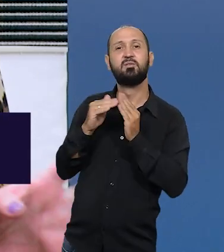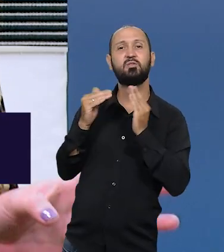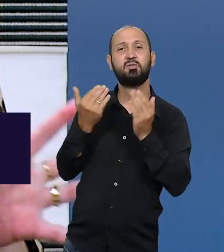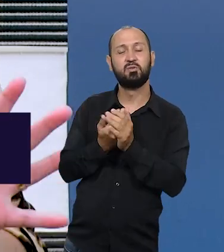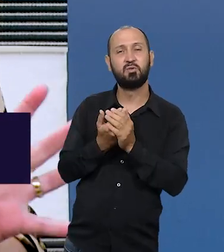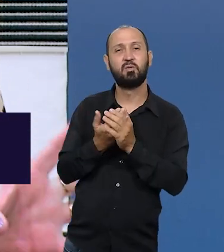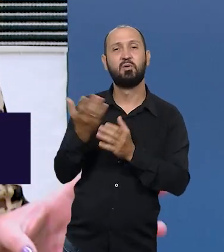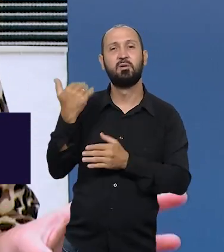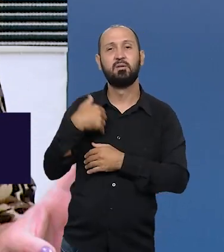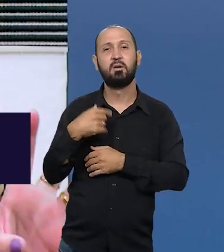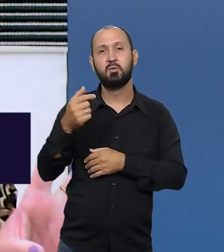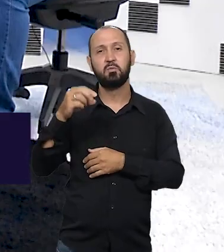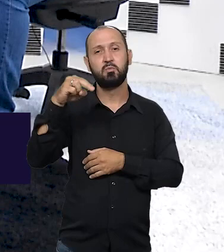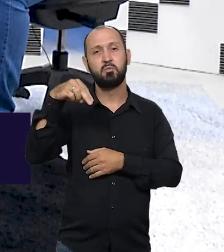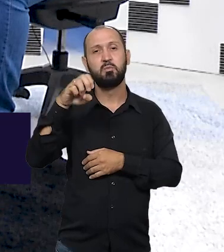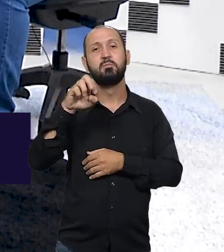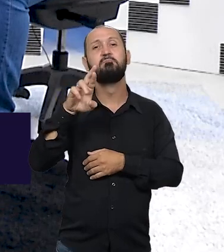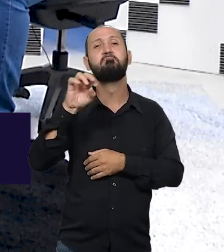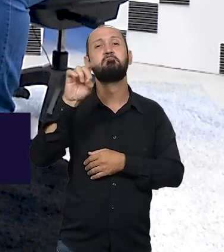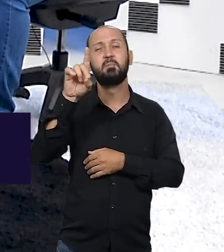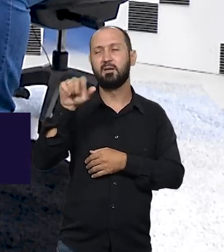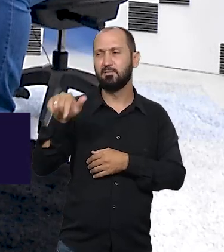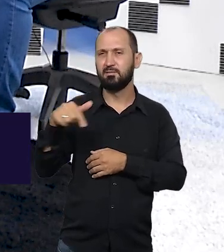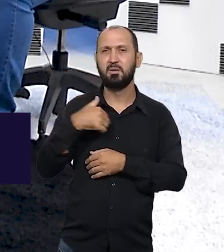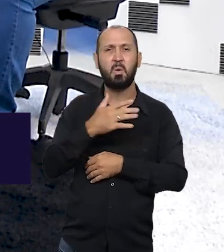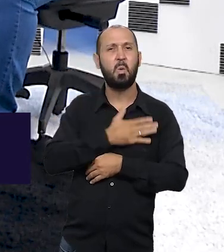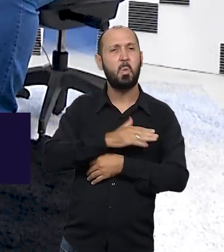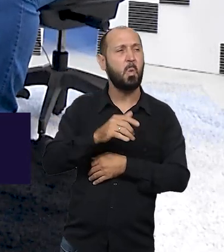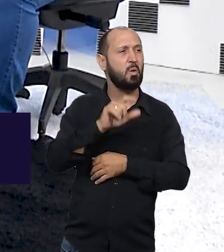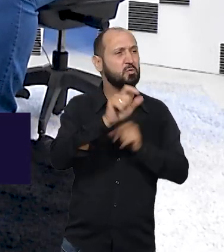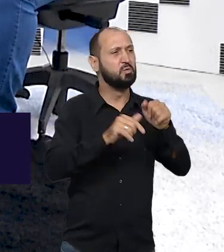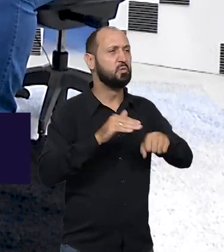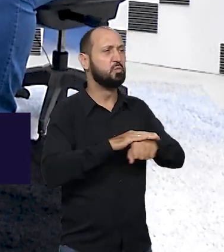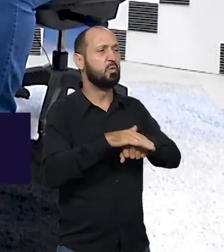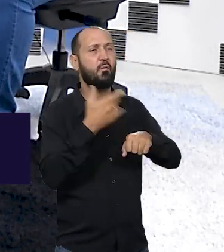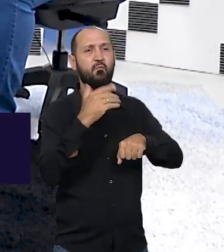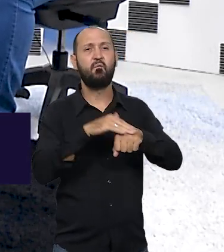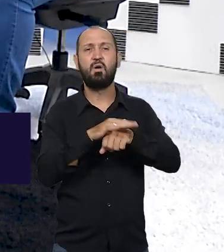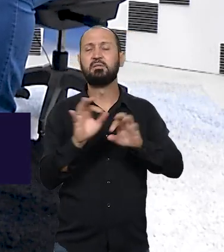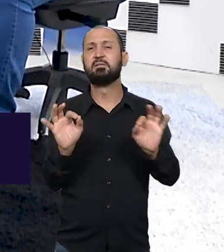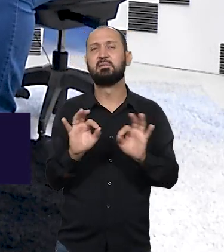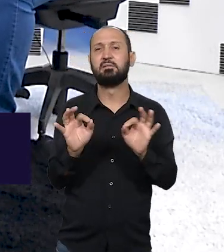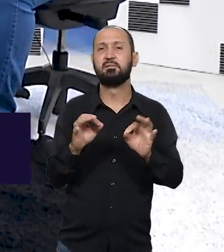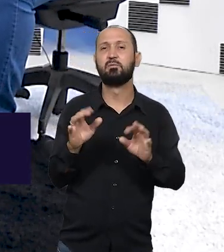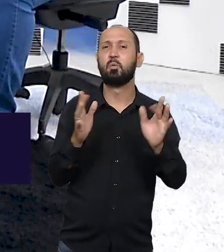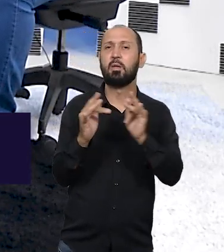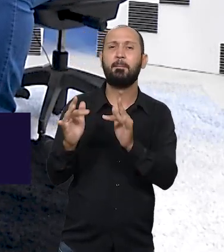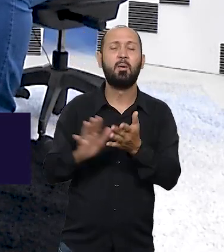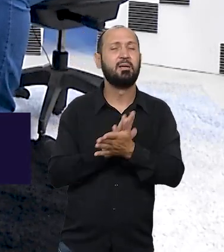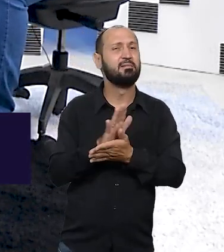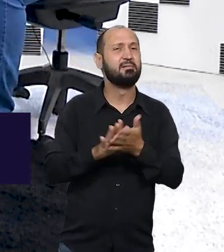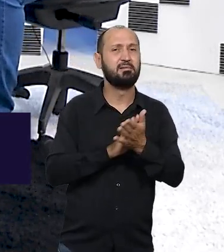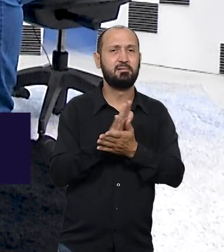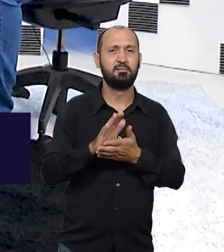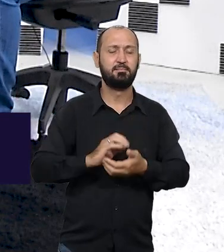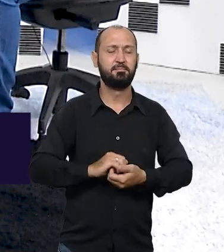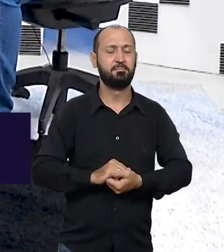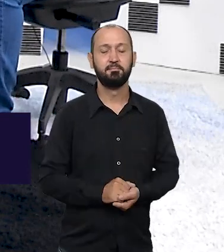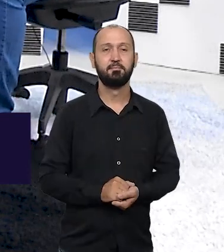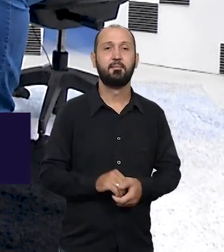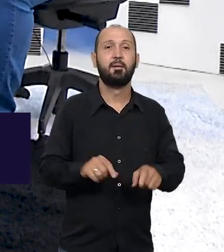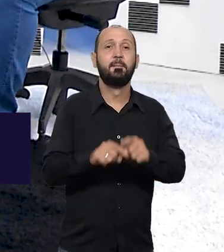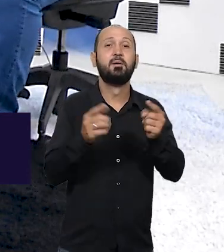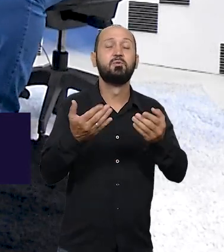gente falava, ele não gosta de ninguém, ele não fala com ninguém, não namora com ninguém. Mas hoje são adultos. E eles são muito inteligentes,